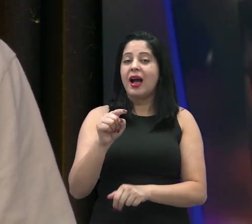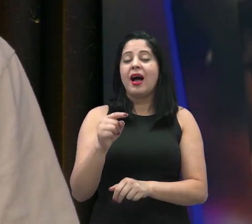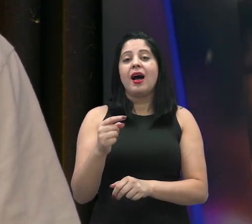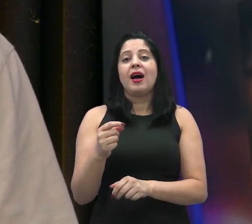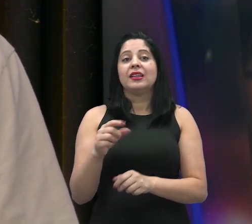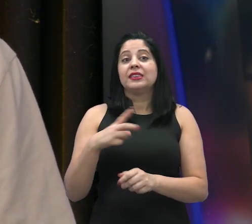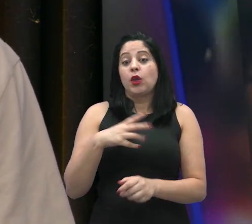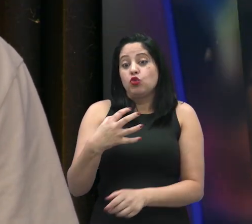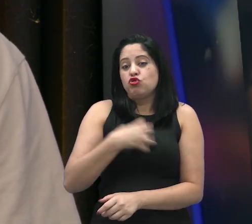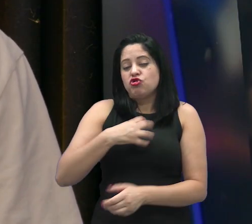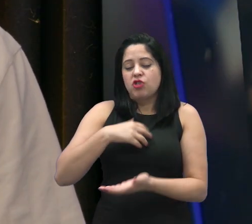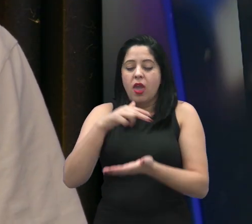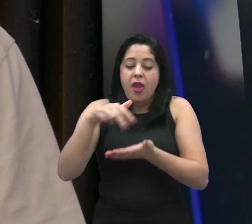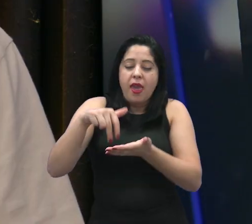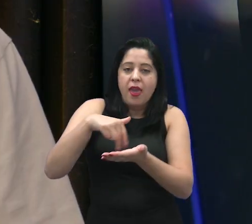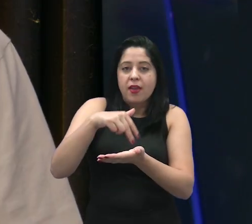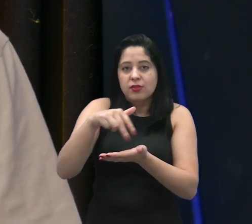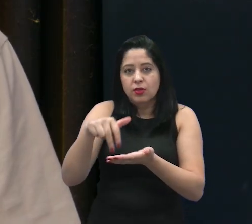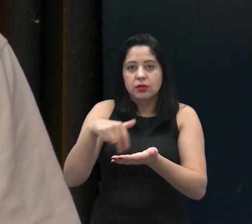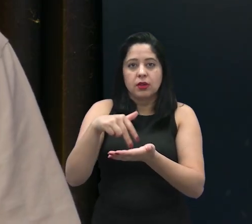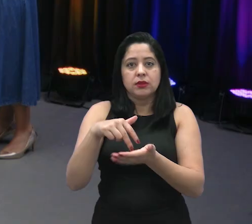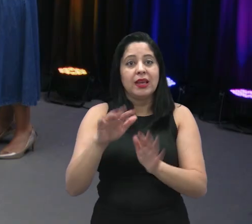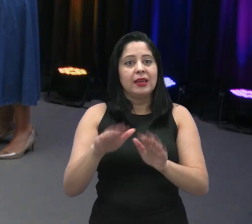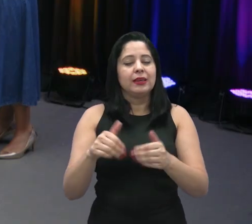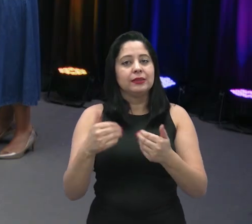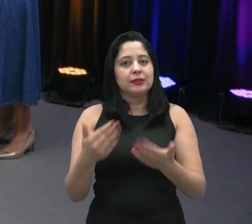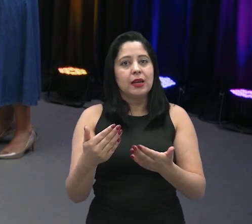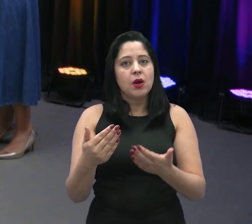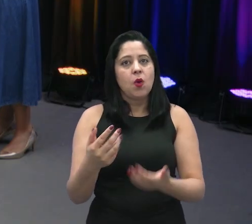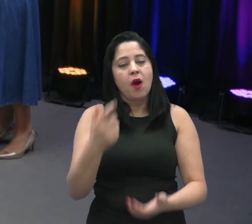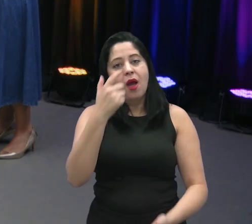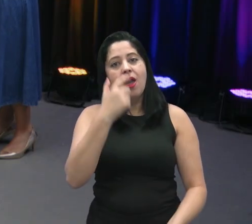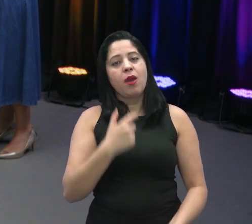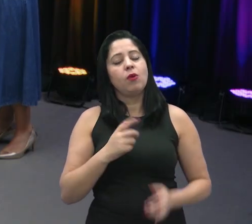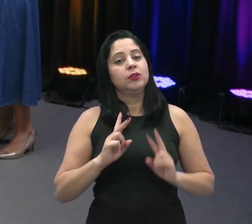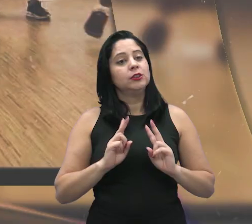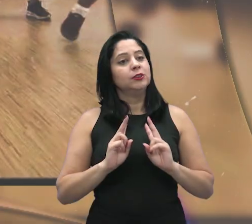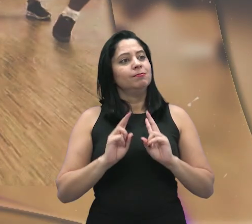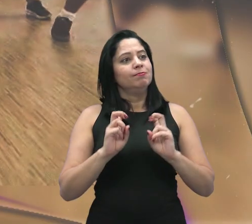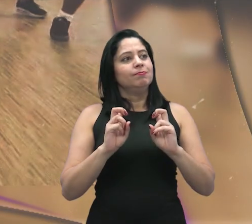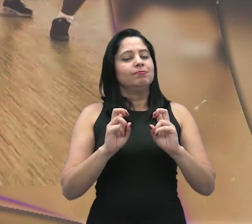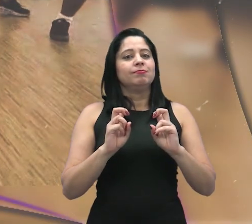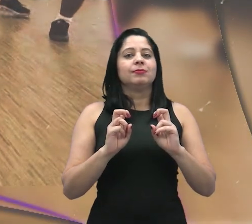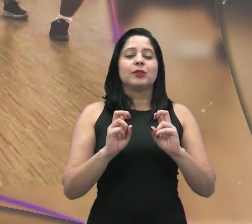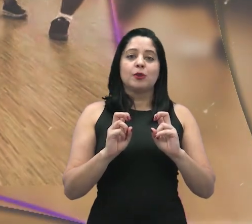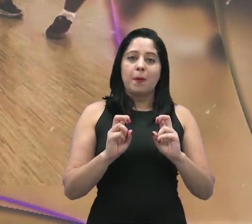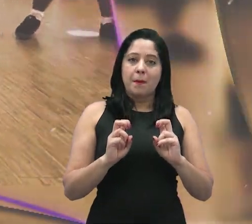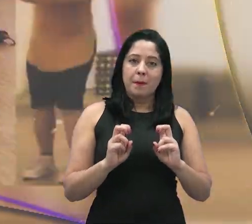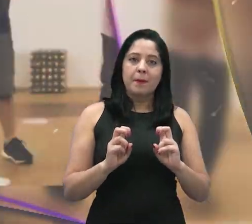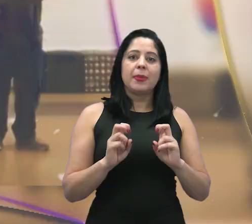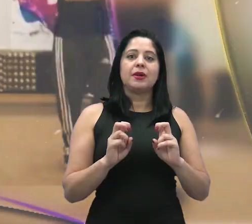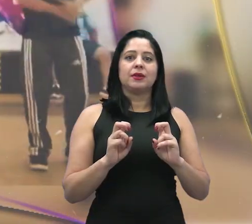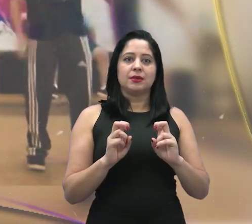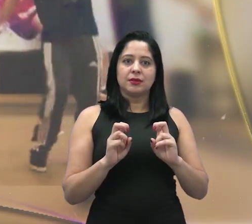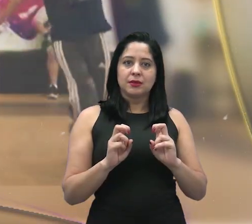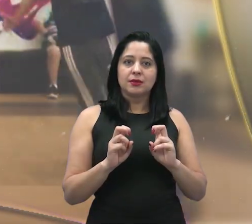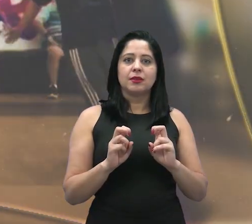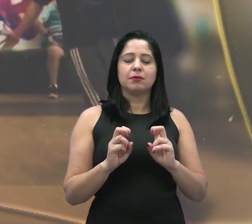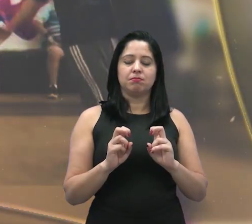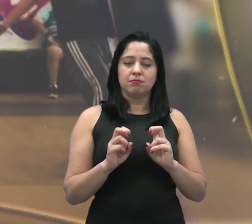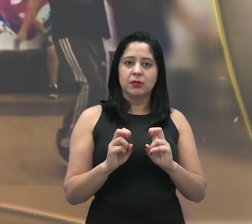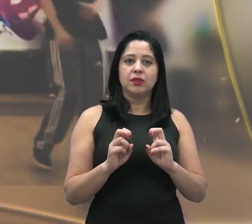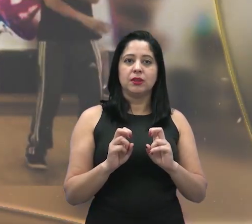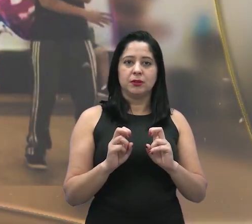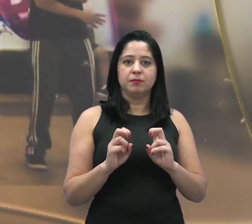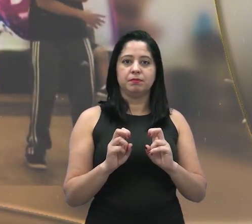uma maneira de dançar. E isso trouxe para mim esse estudo, aprofundamento dentro dessas